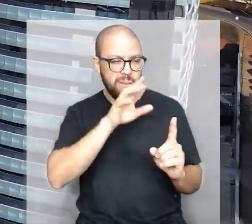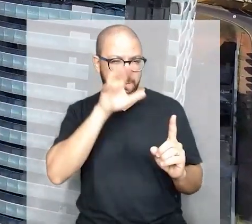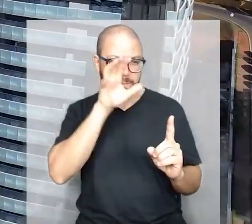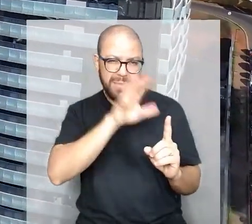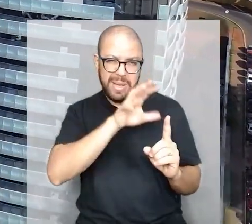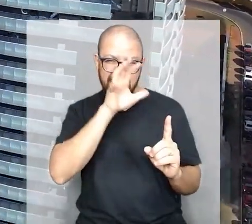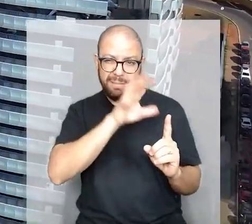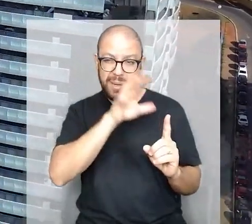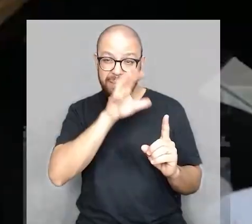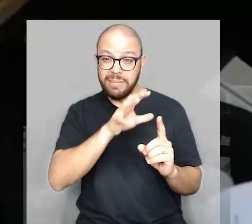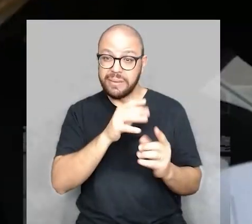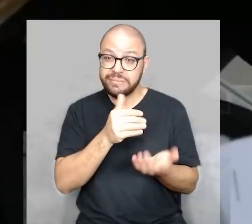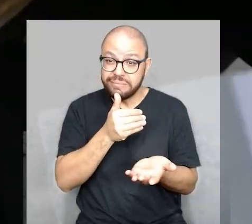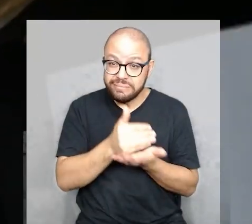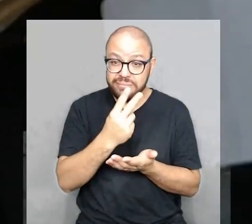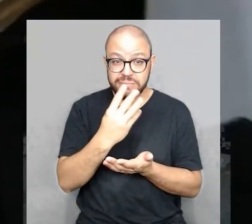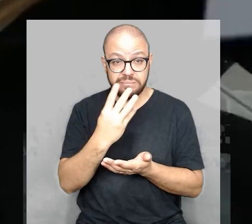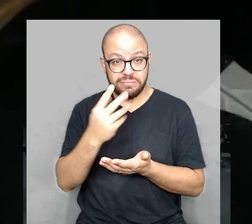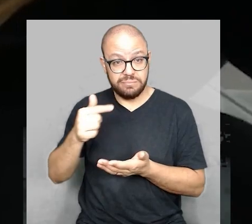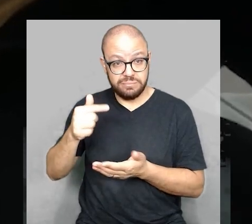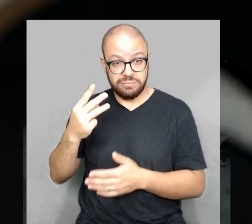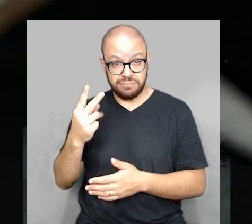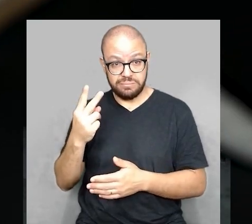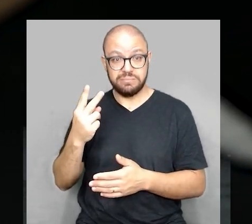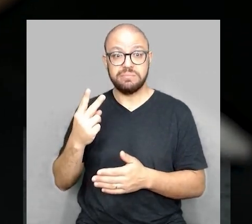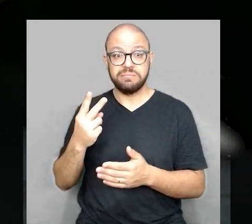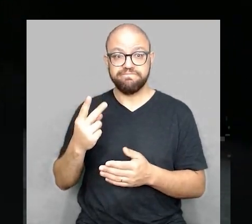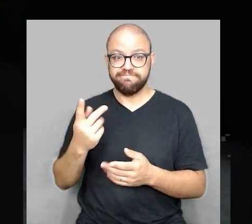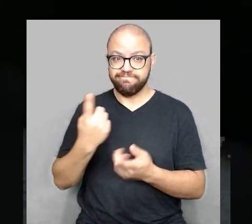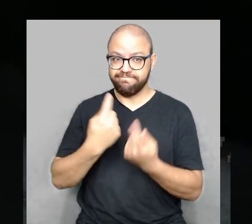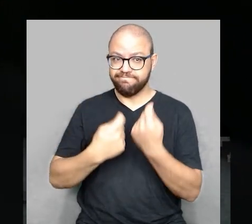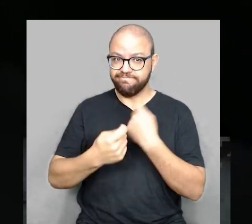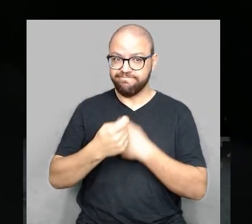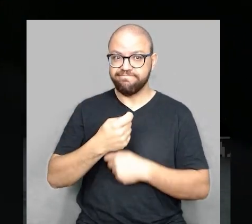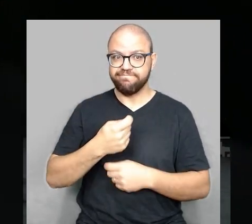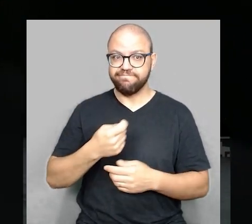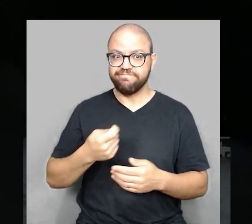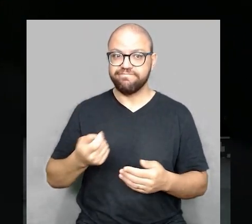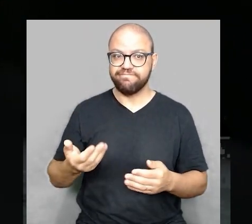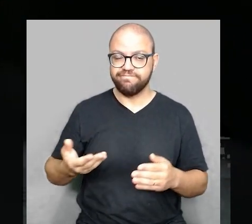assédio eleitoral. Todas foram apuradas, o que resultou na abertura de